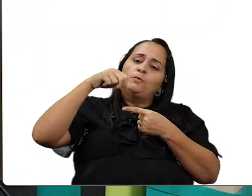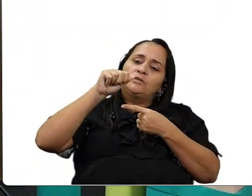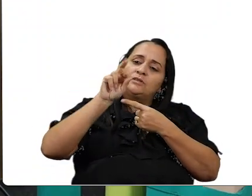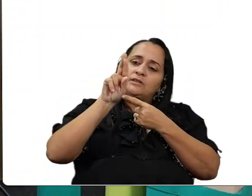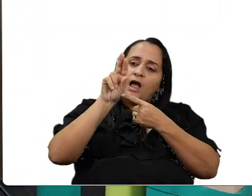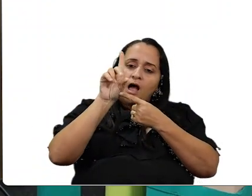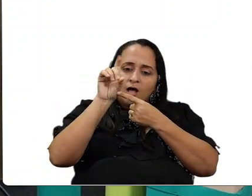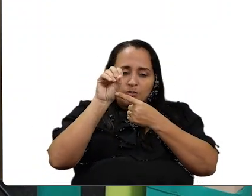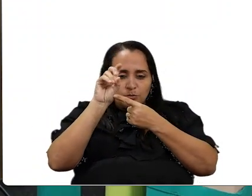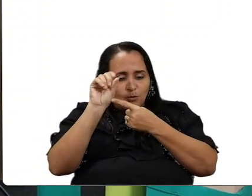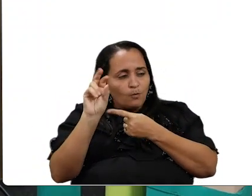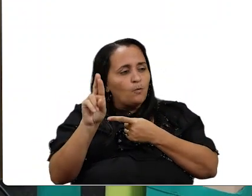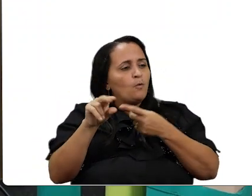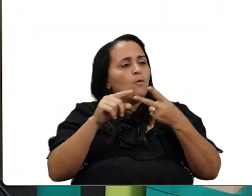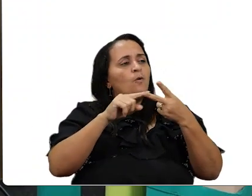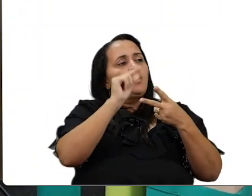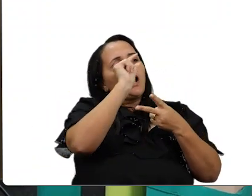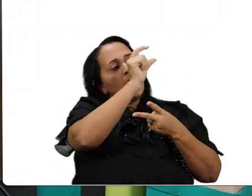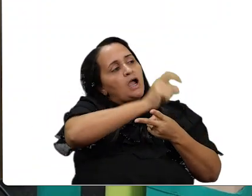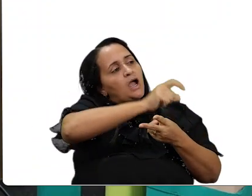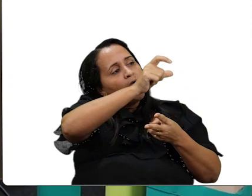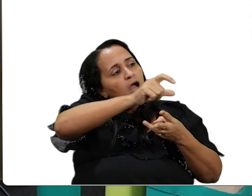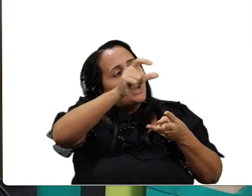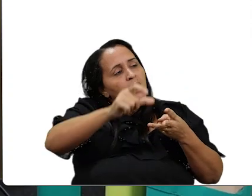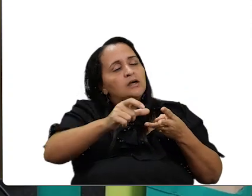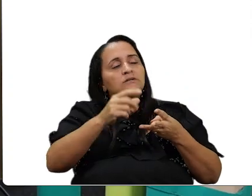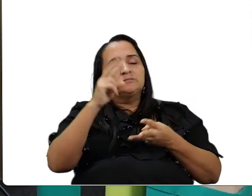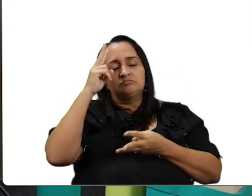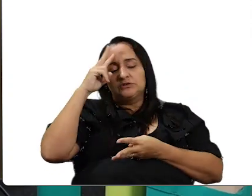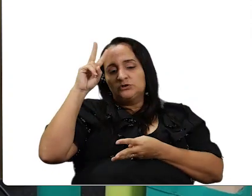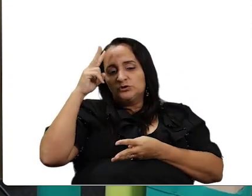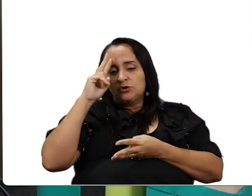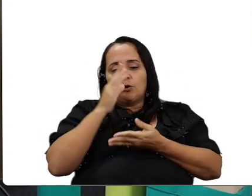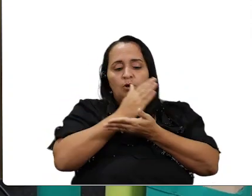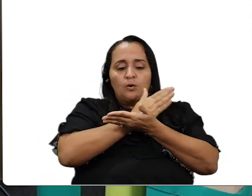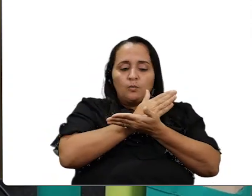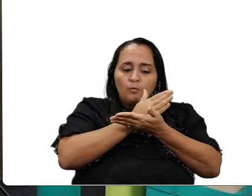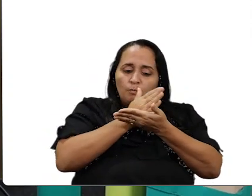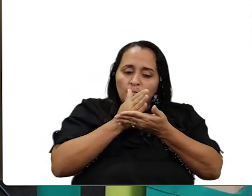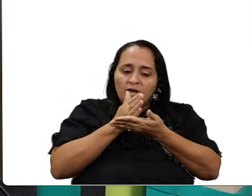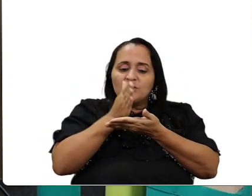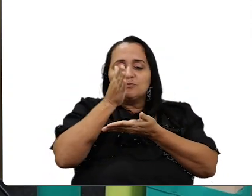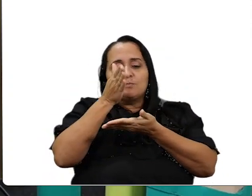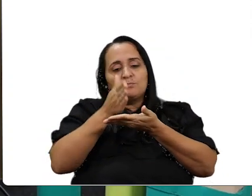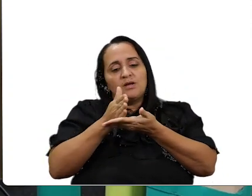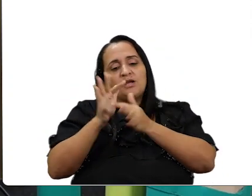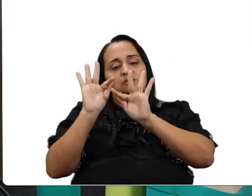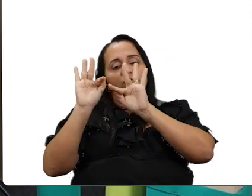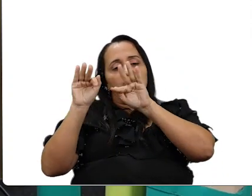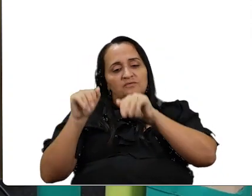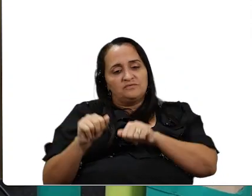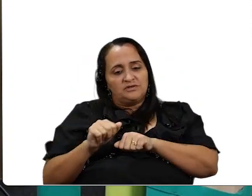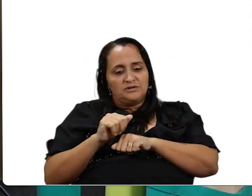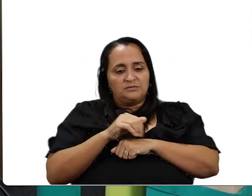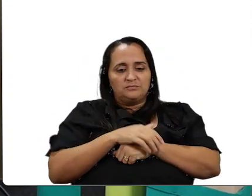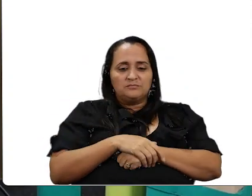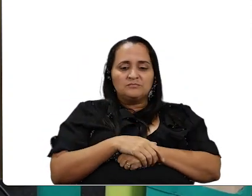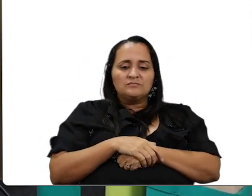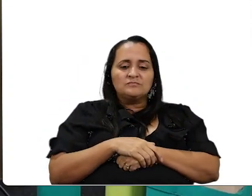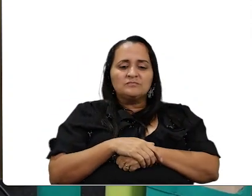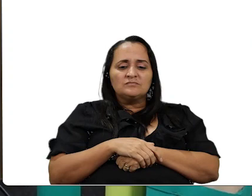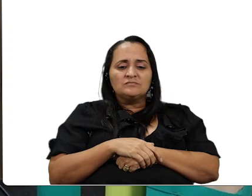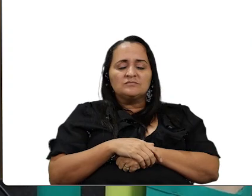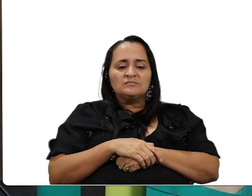os personagens, e ele narra toda a história. O começo, o meio e o fim, tá bom?